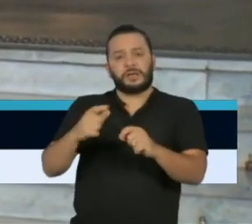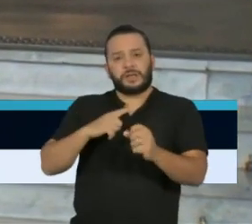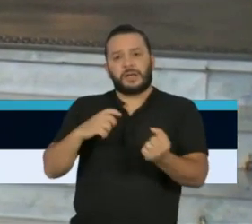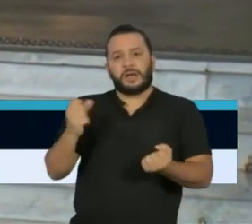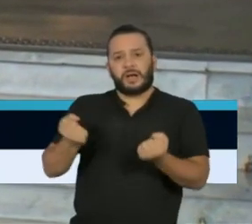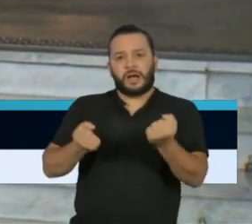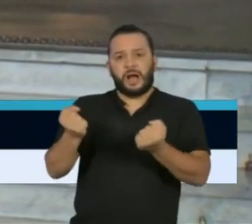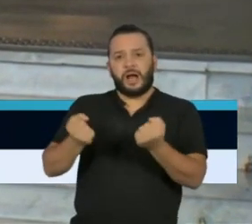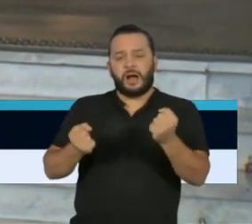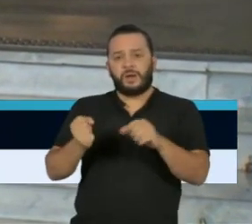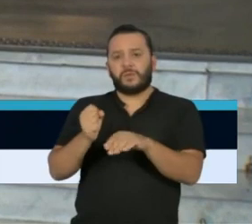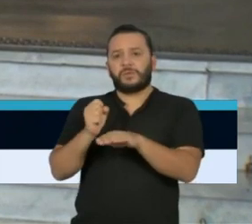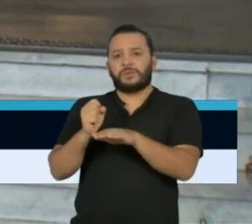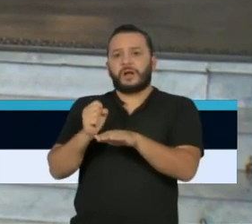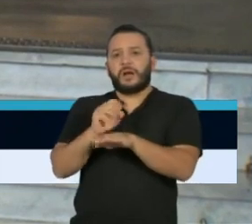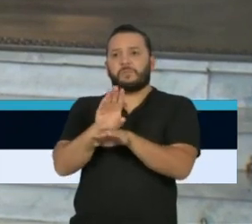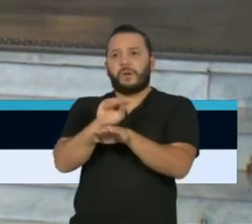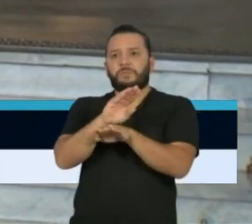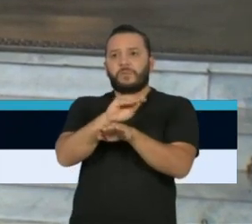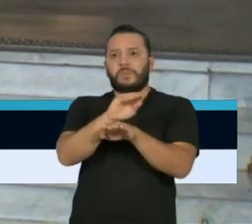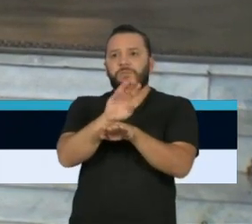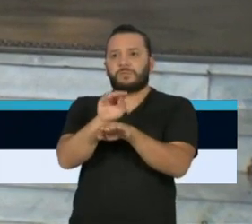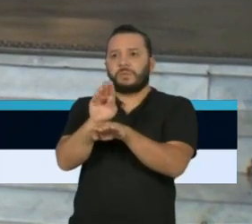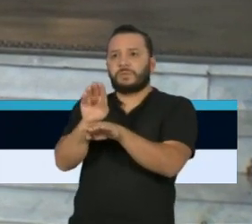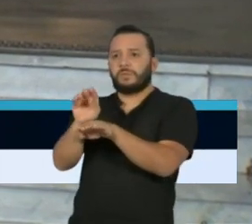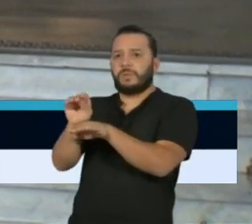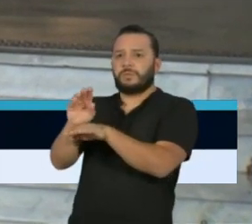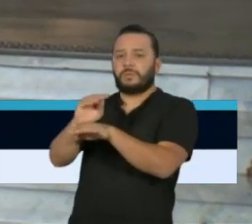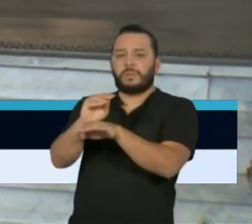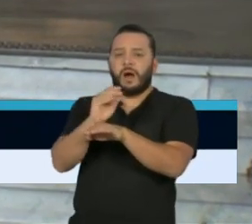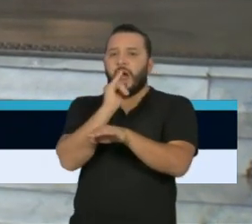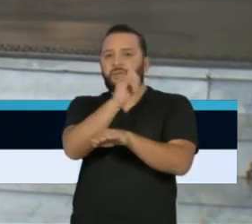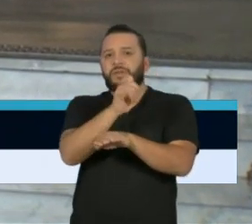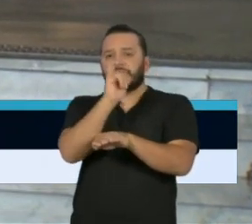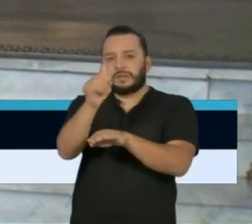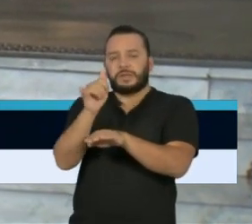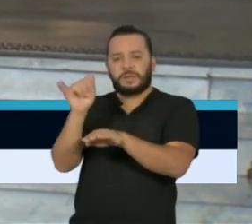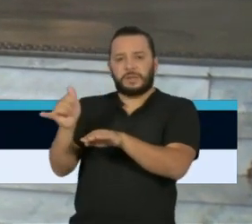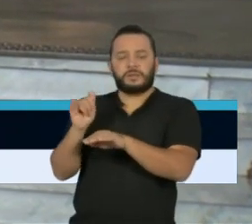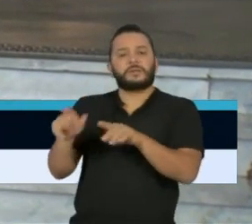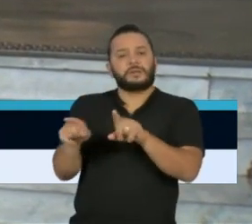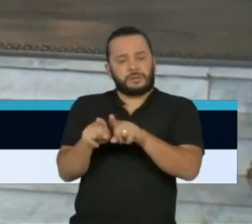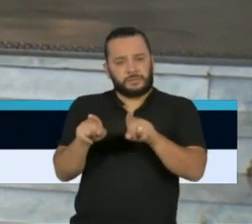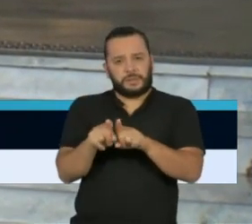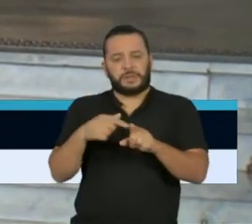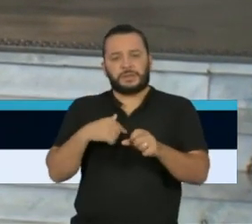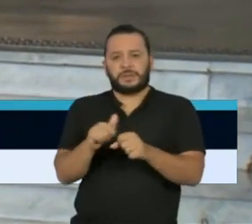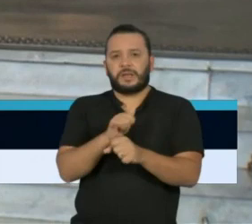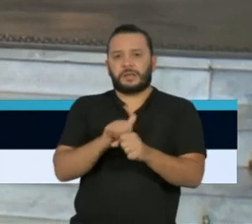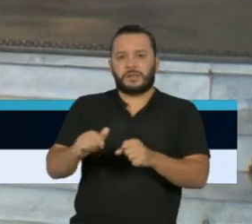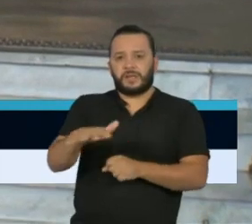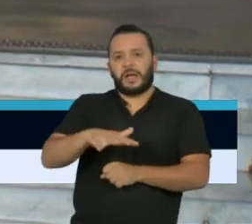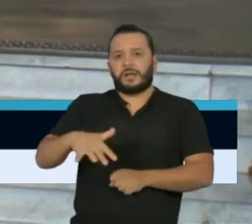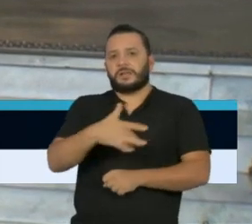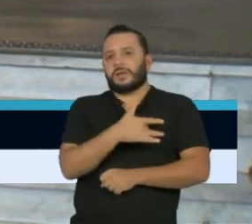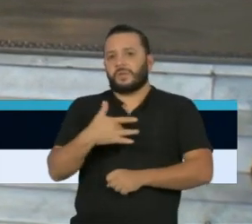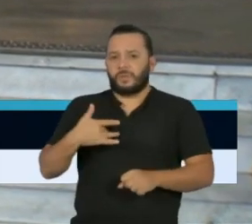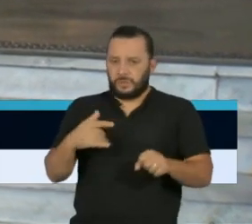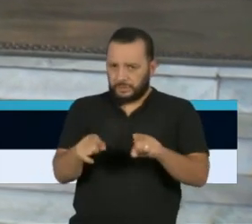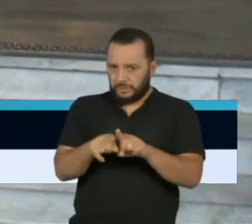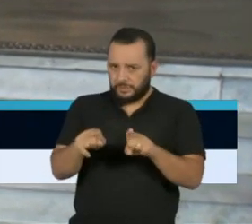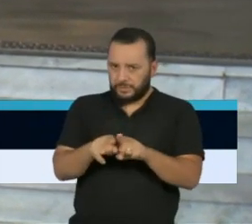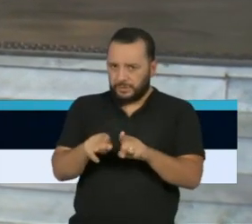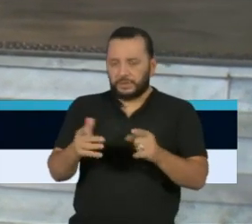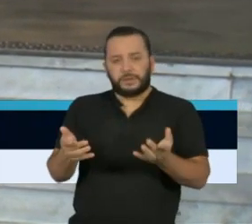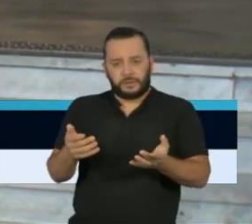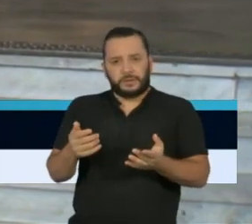vão se deslocando dentro dessas comunidades, além de toda a estratégia na área da saúde para toda a cidade de São Paulo. Para essas